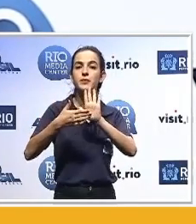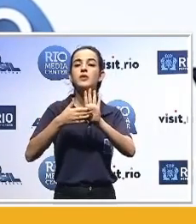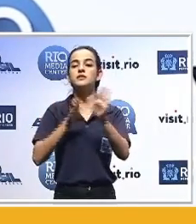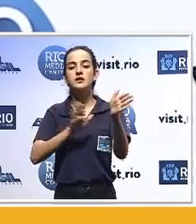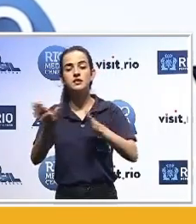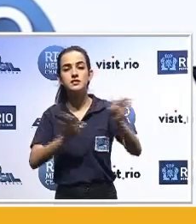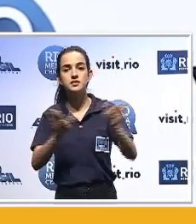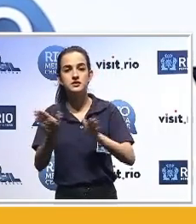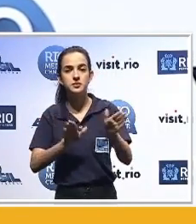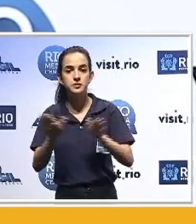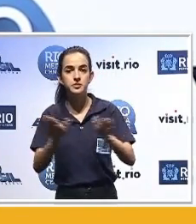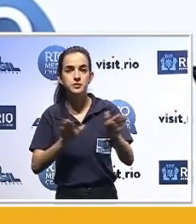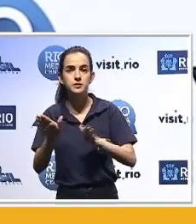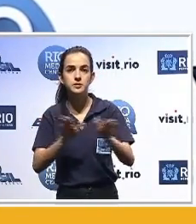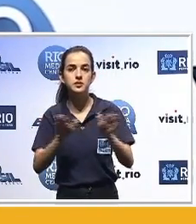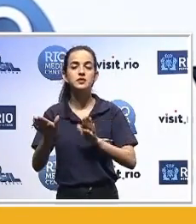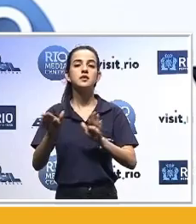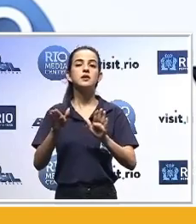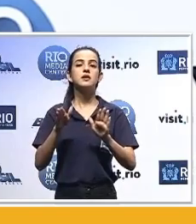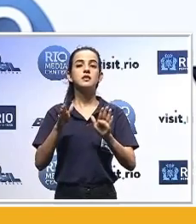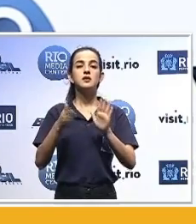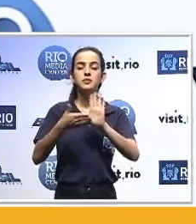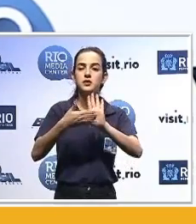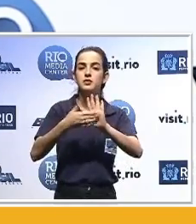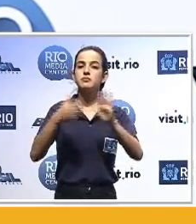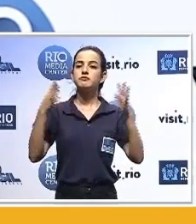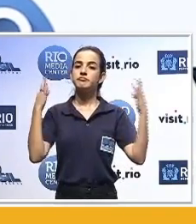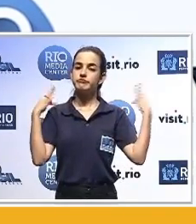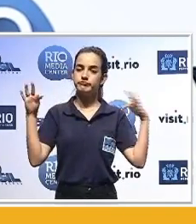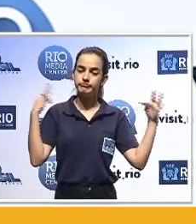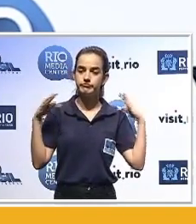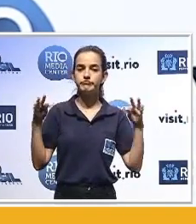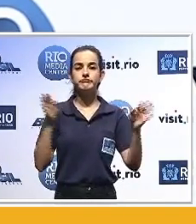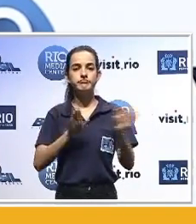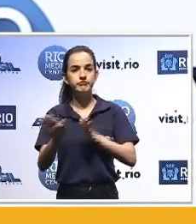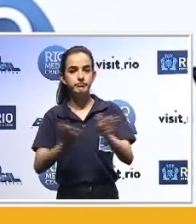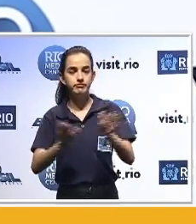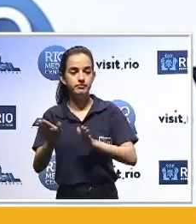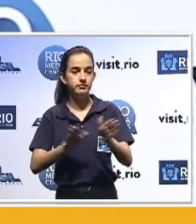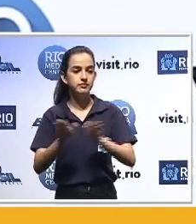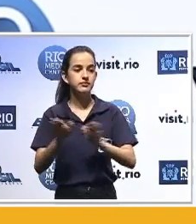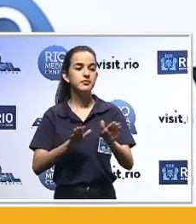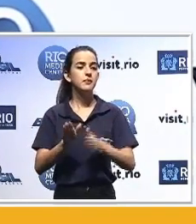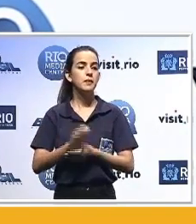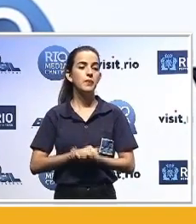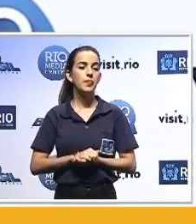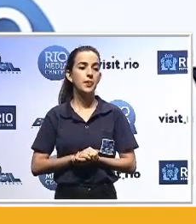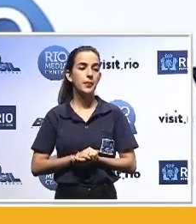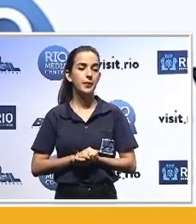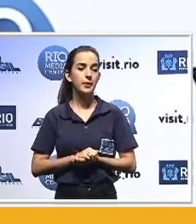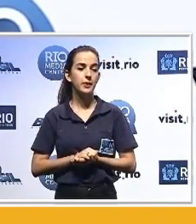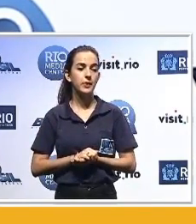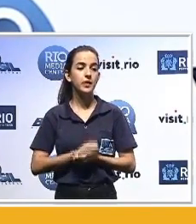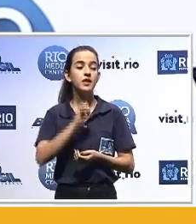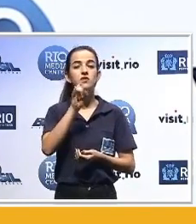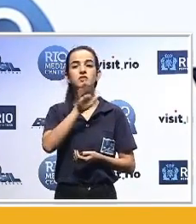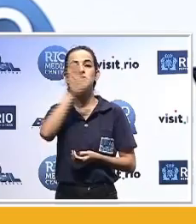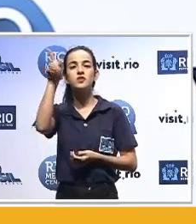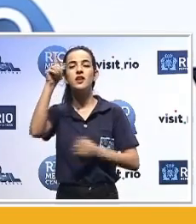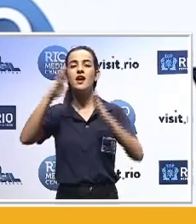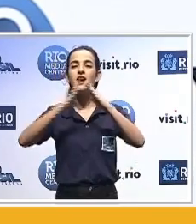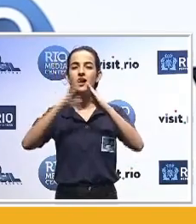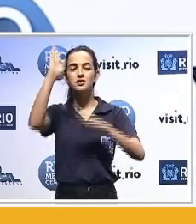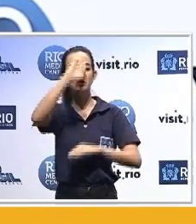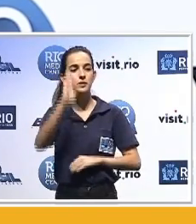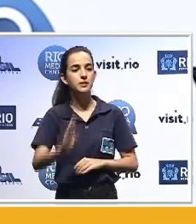de acessibilidade e de promoção internacional da nossa acessibilidade, que nós fazemos cotidianamente. Por exemplo, se vocês forem à Casa do Brasil,